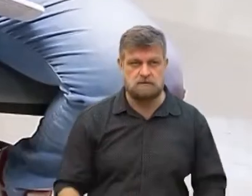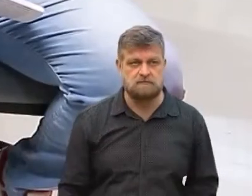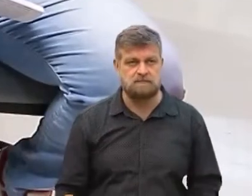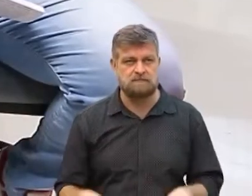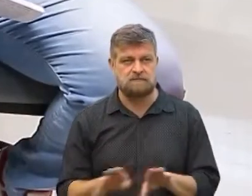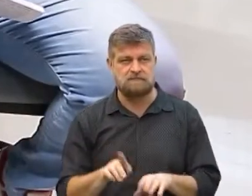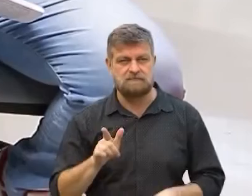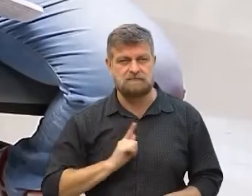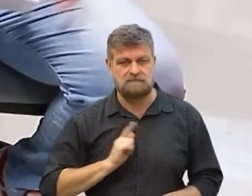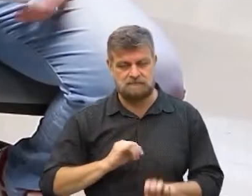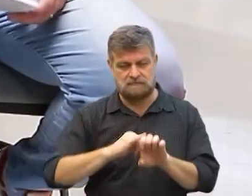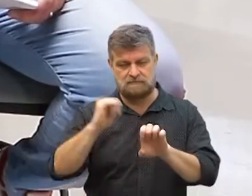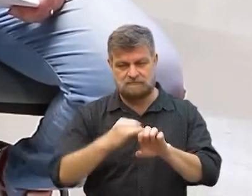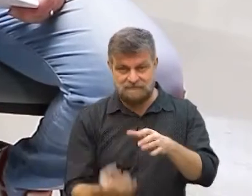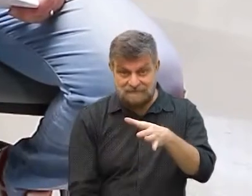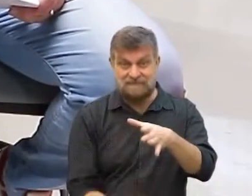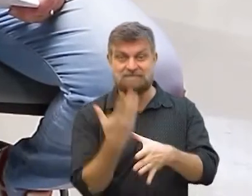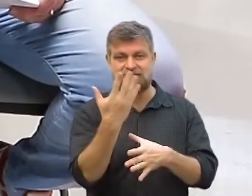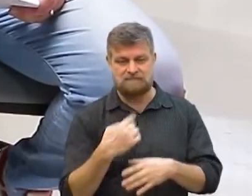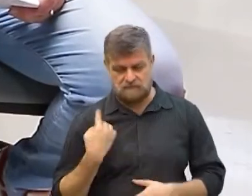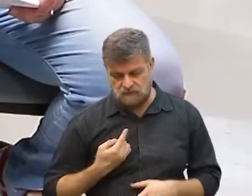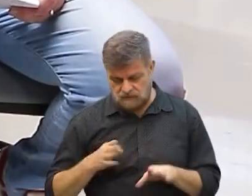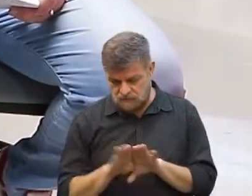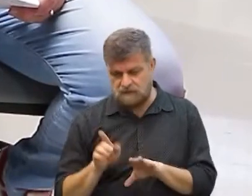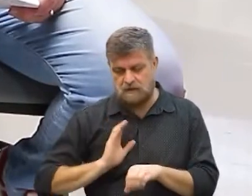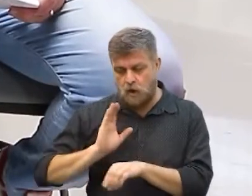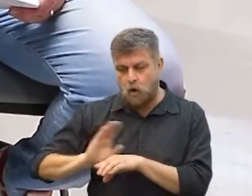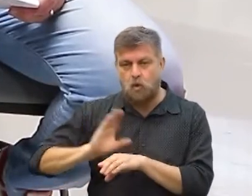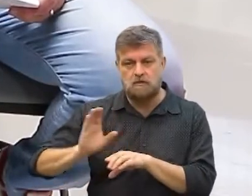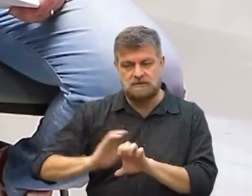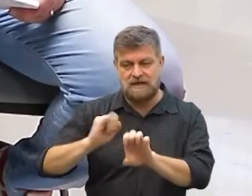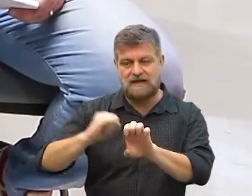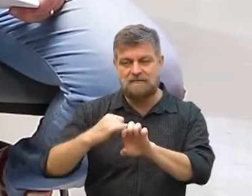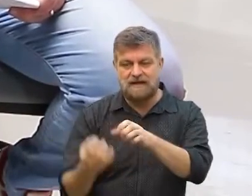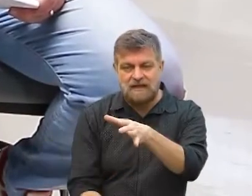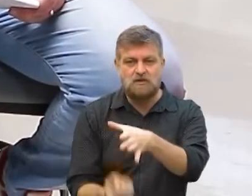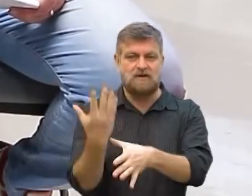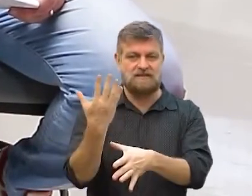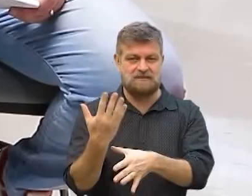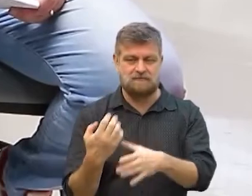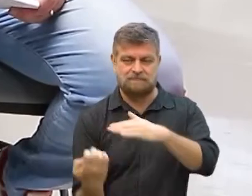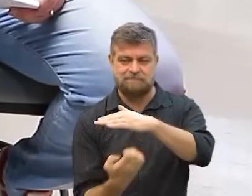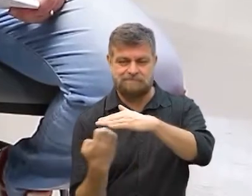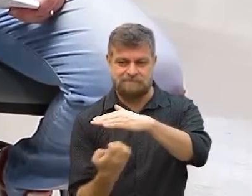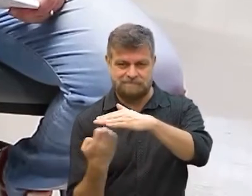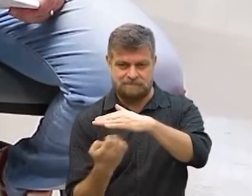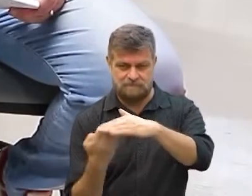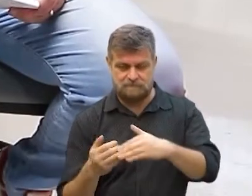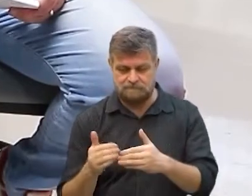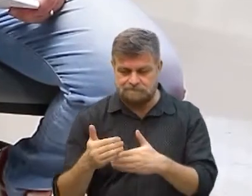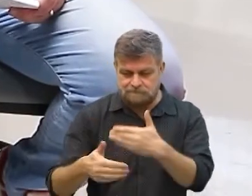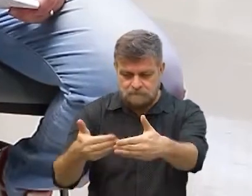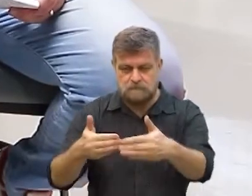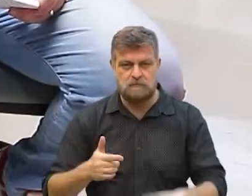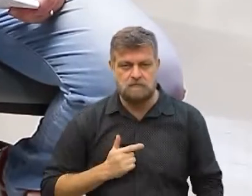também a opção de empreender, né? Então, nós temos também curso de empreendedorismo. Olha só. Ou seja, de tal maneira